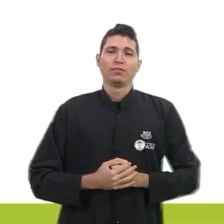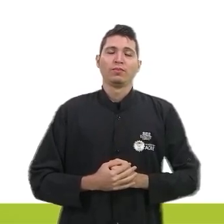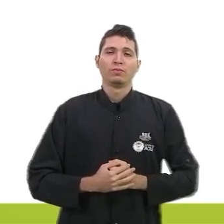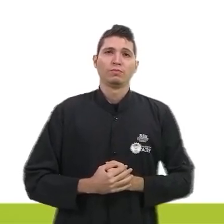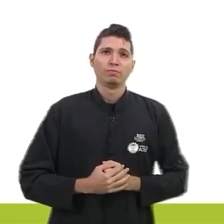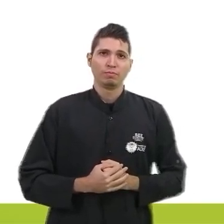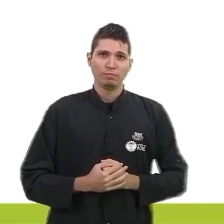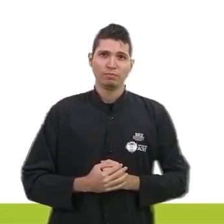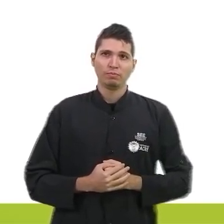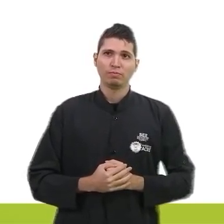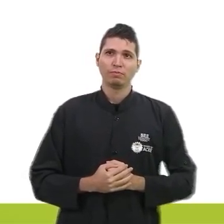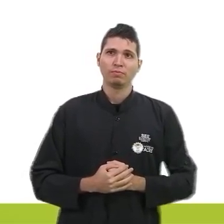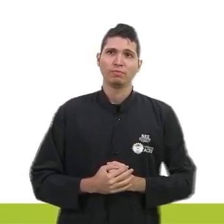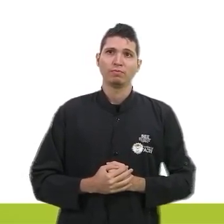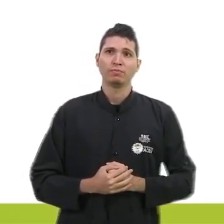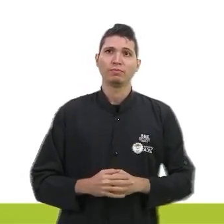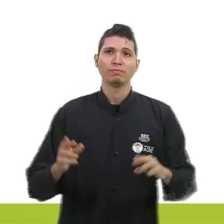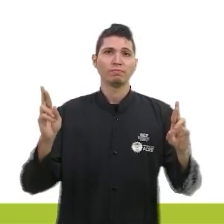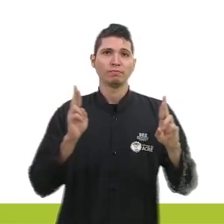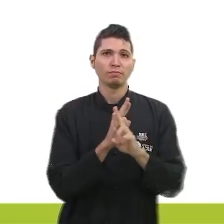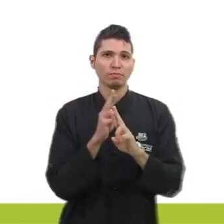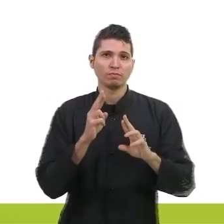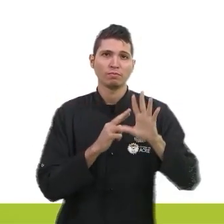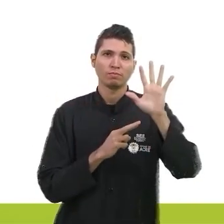Agora, relacionado a esses quadrantes,